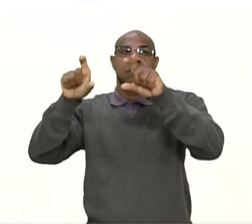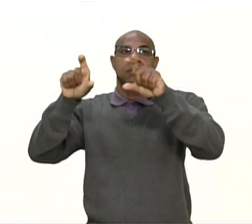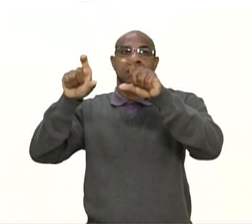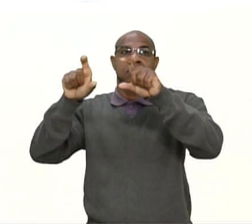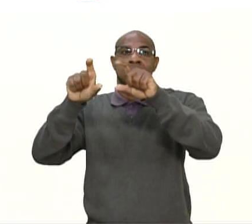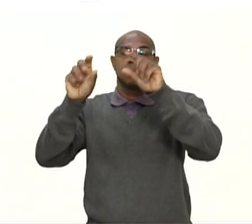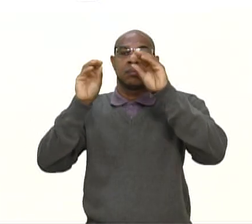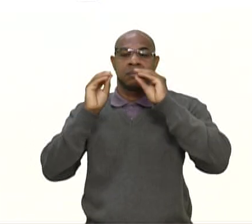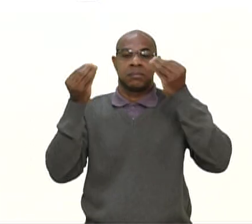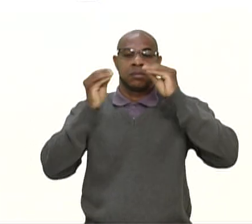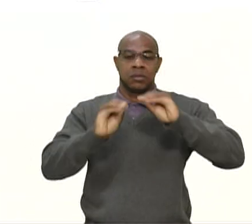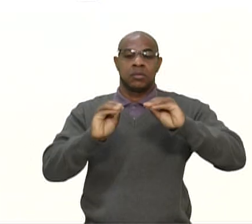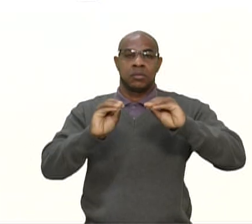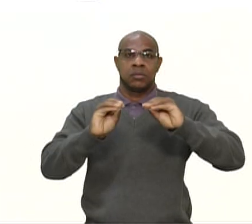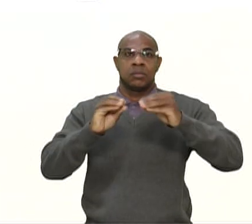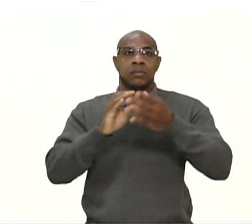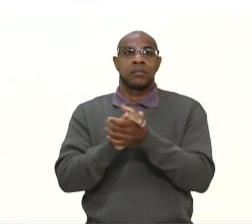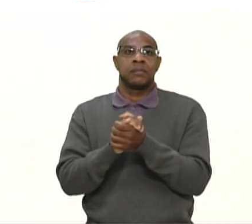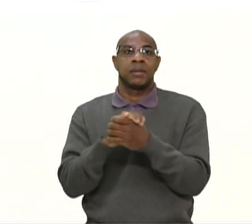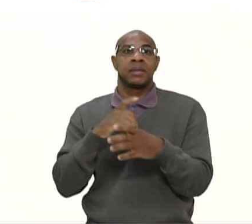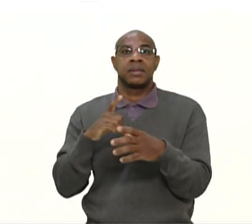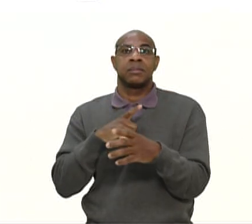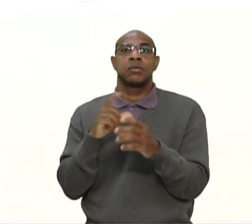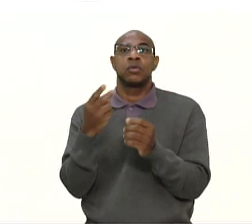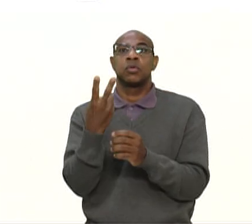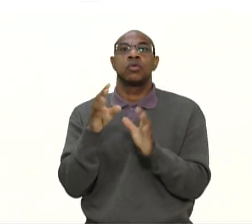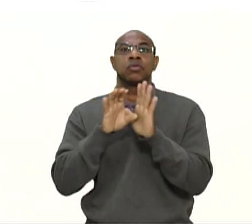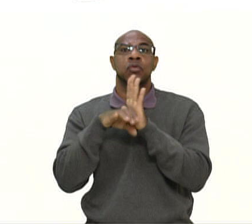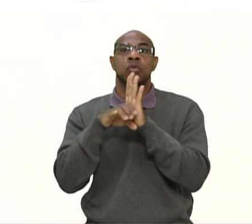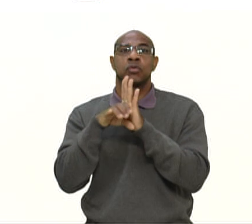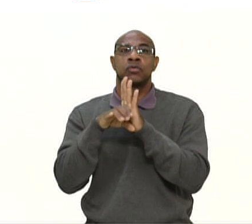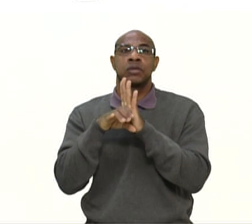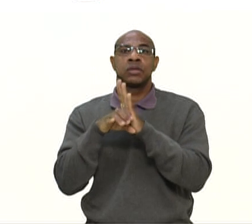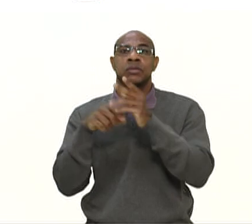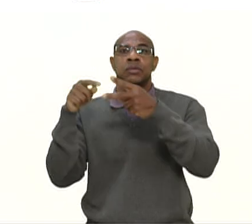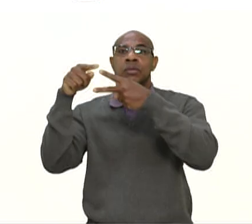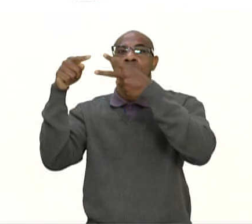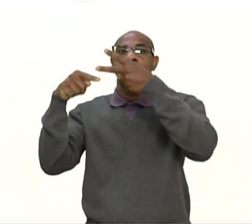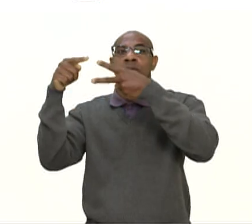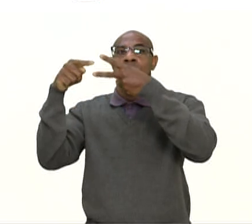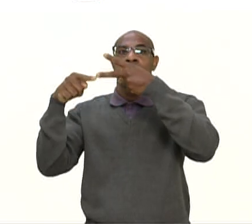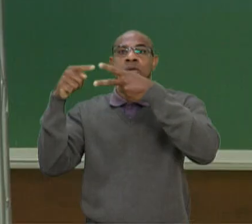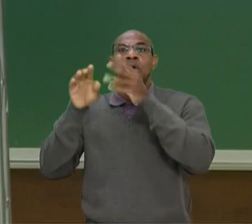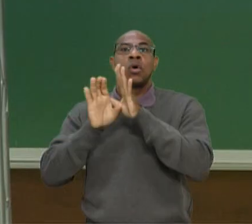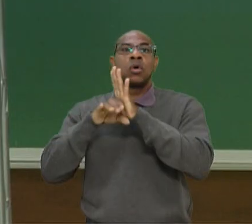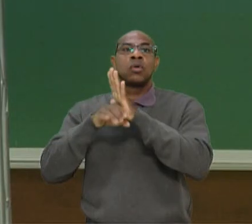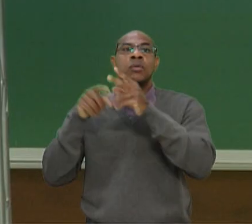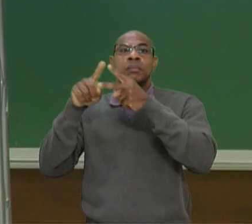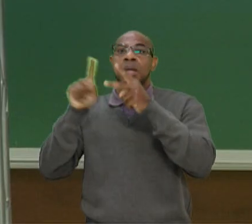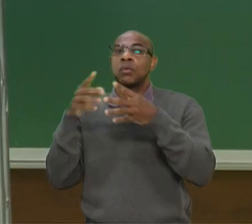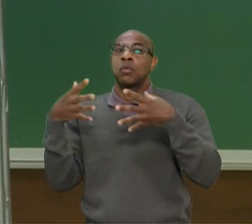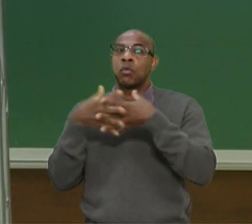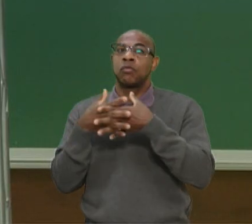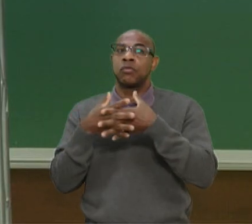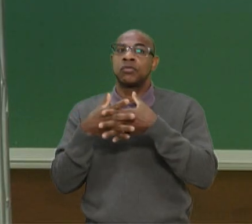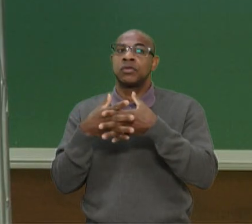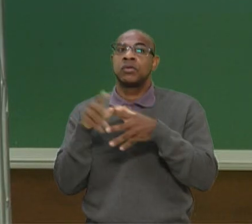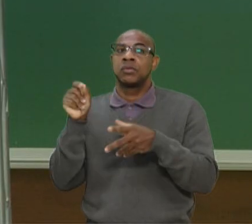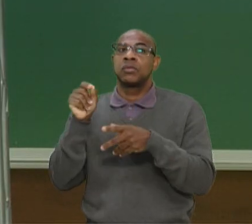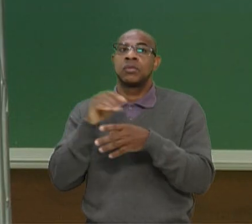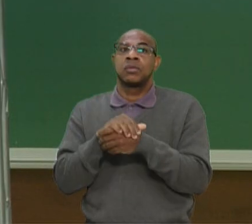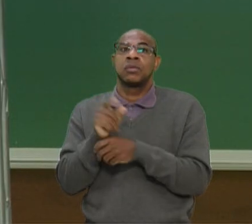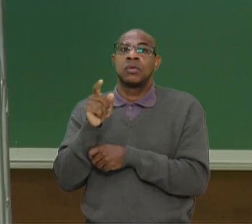número complexo. Daí nós temos dois conceitos que eu coloquei aqui juntos para a gente não confundir um com o outro.